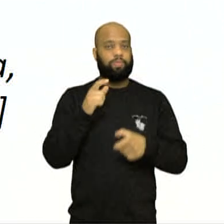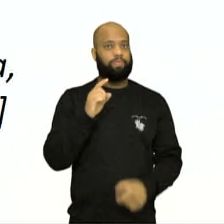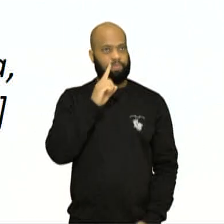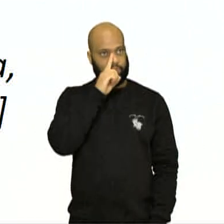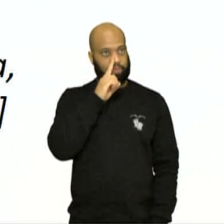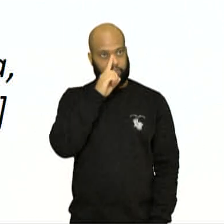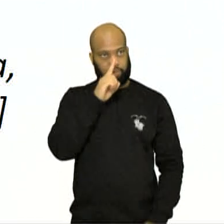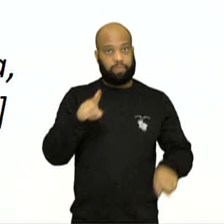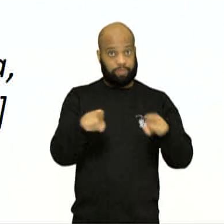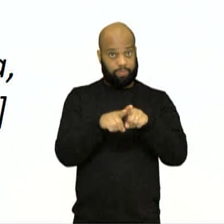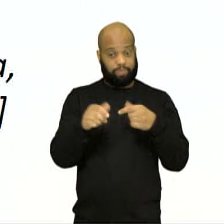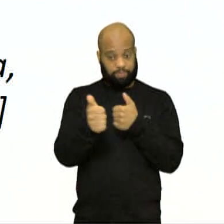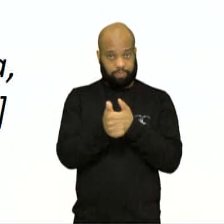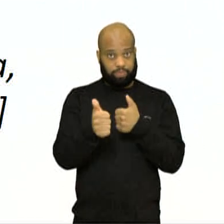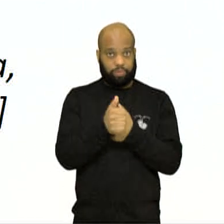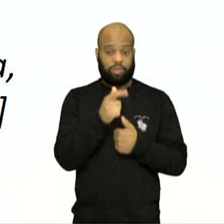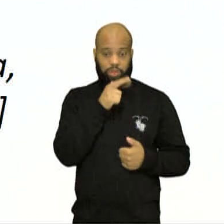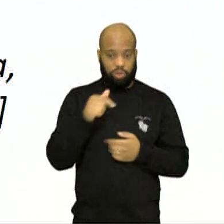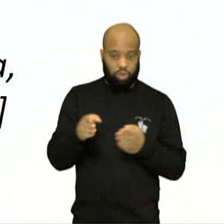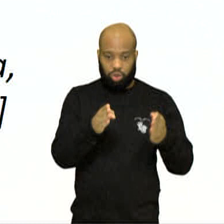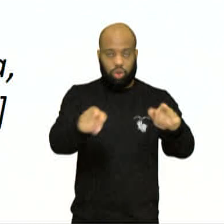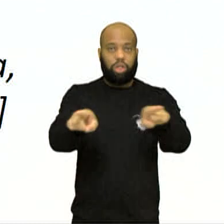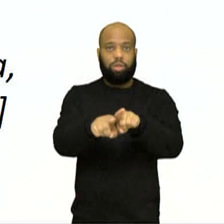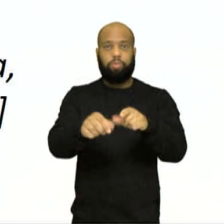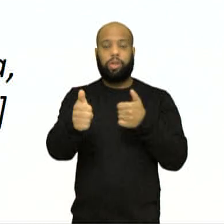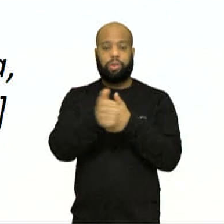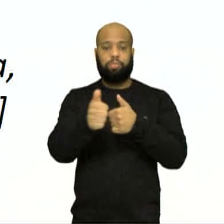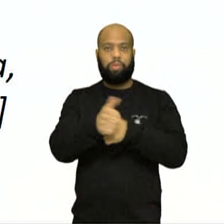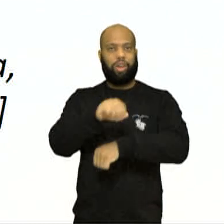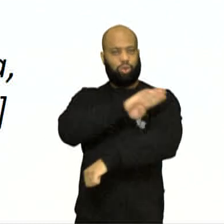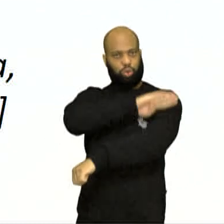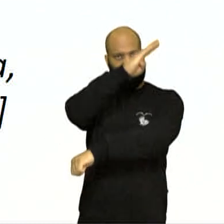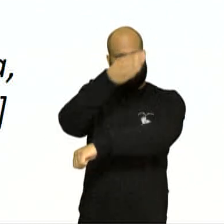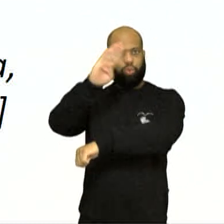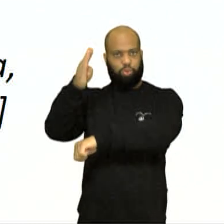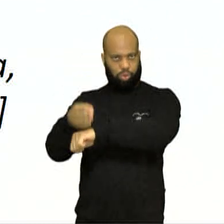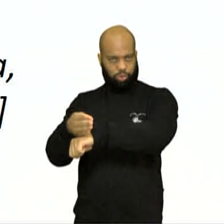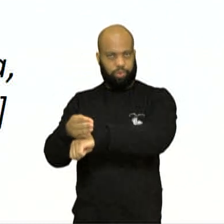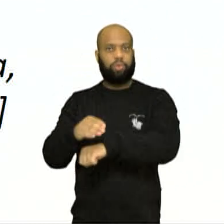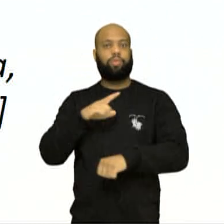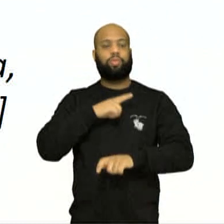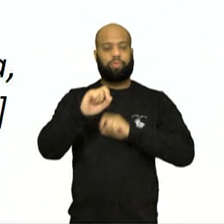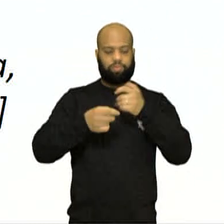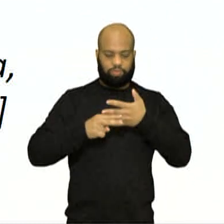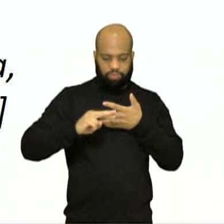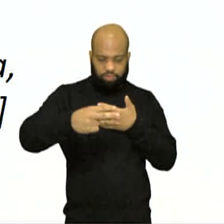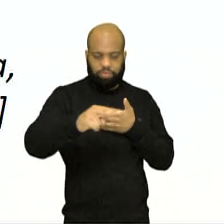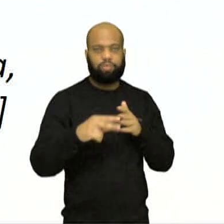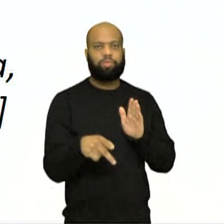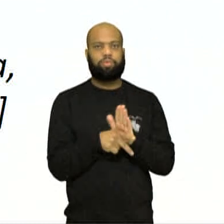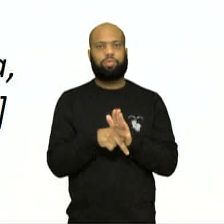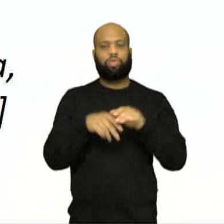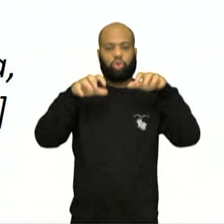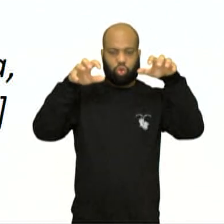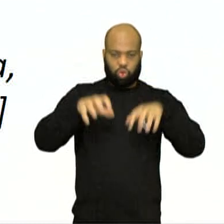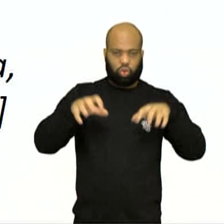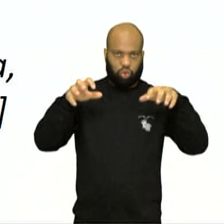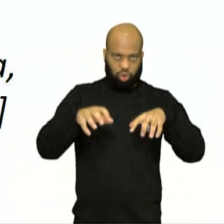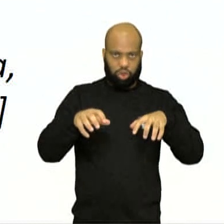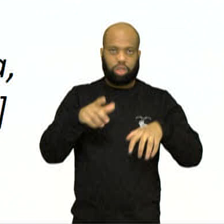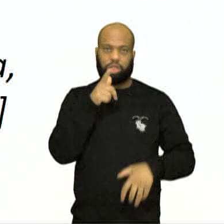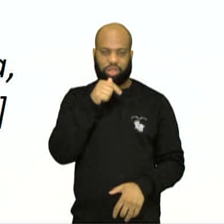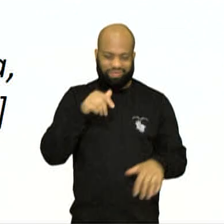em costas e morros. Então vejam, mais consequências para essas enchentes. Além